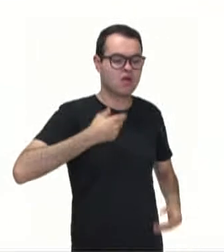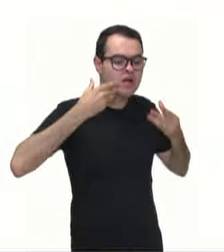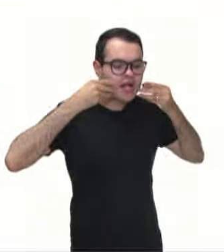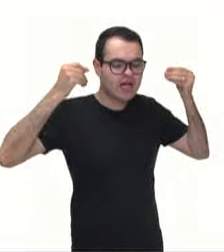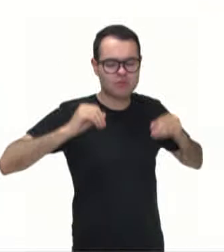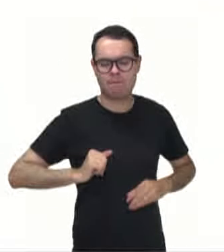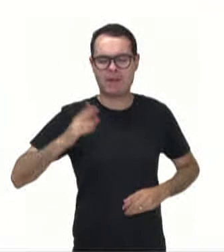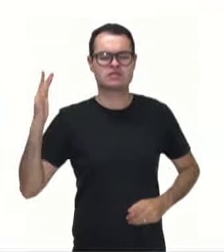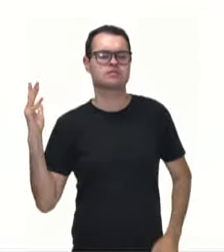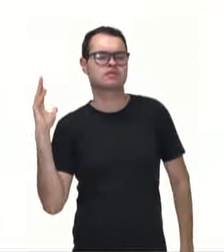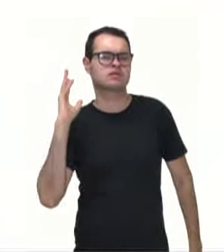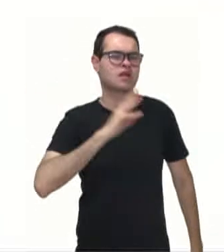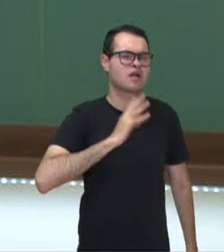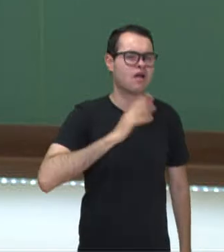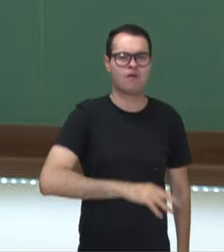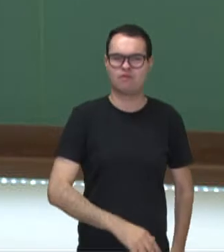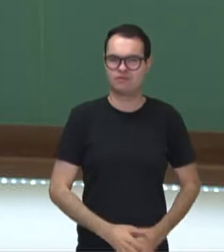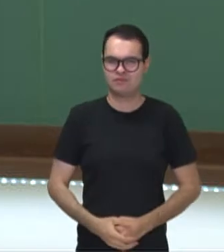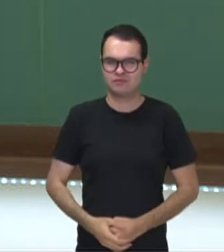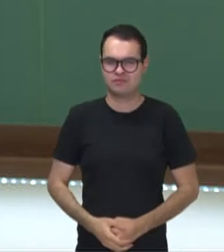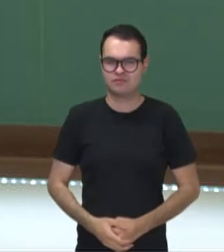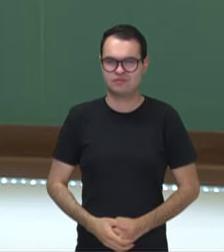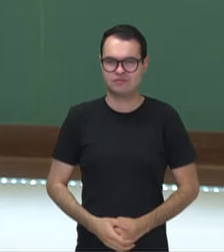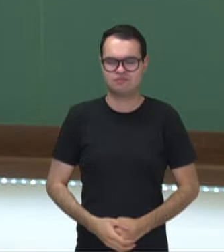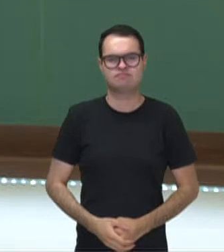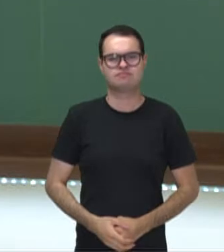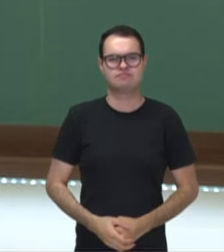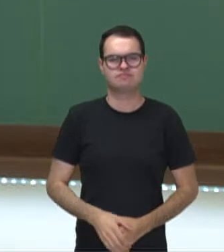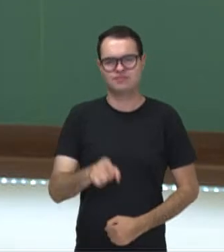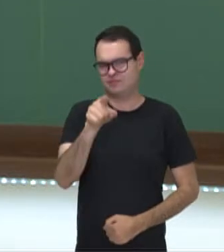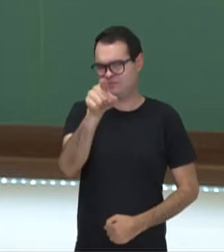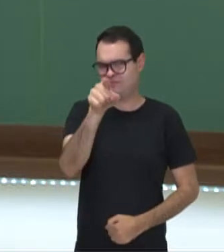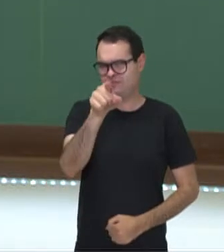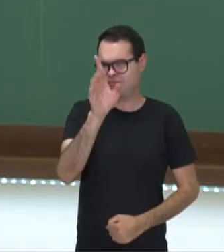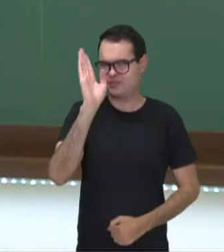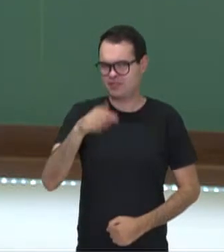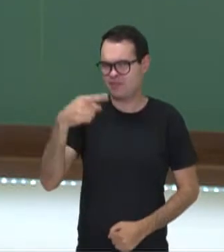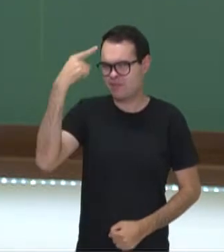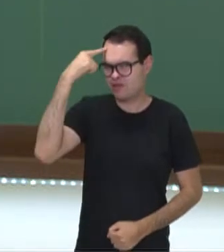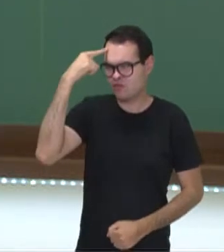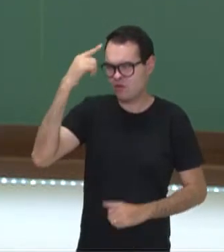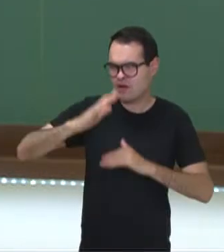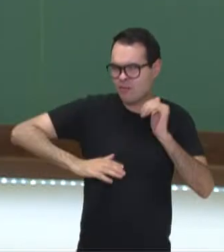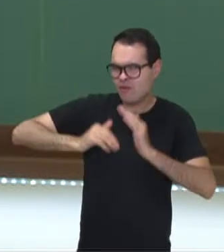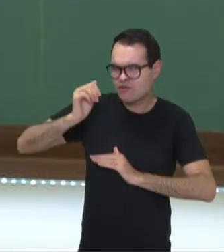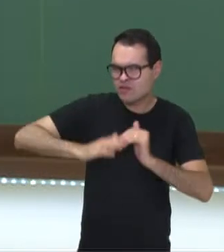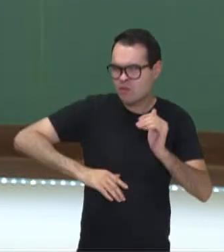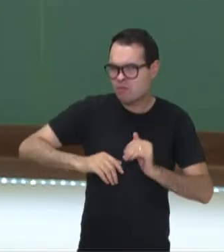mais divertido. E você? E tu, já pensaste em uma profissão?